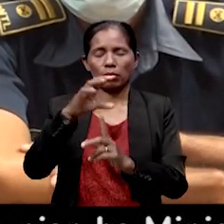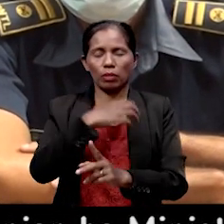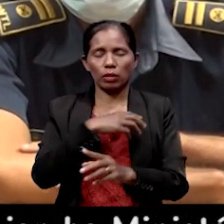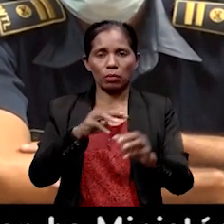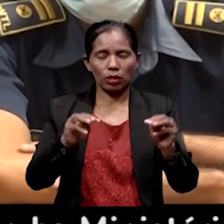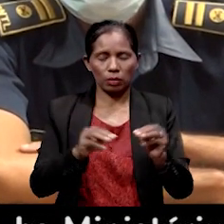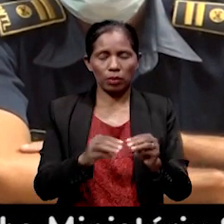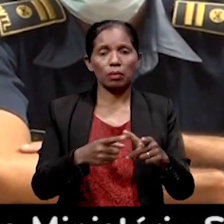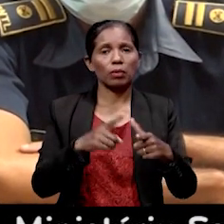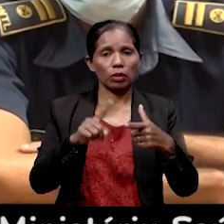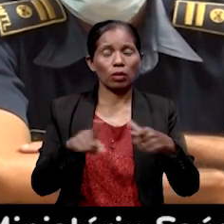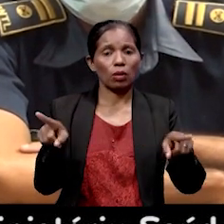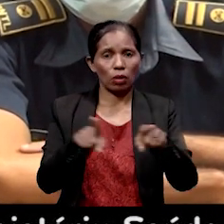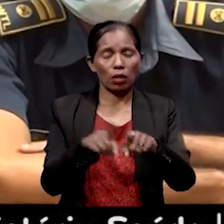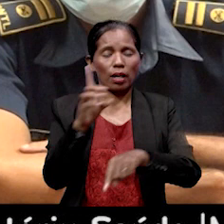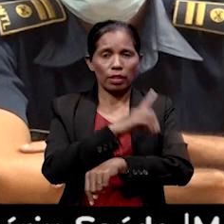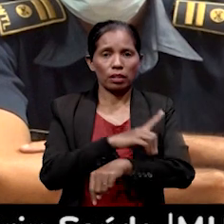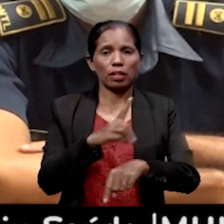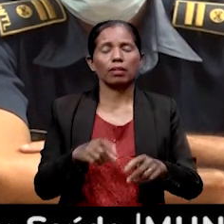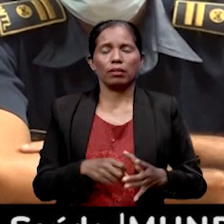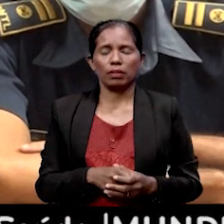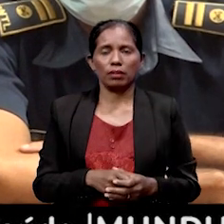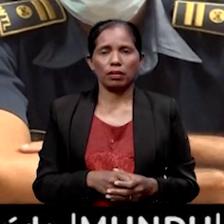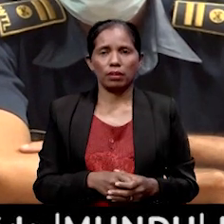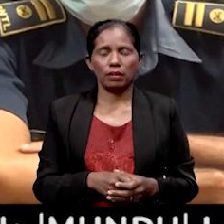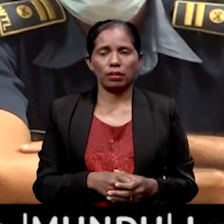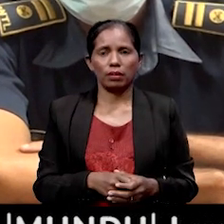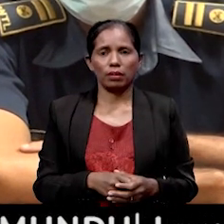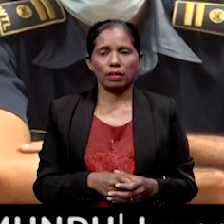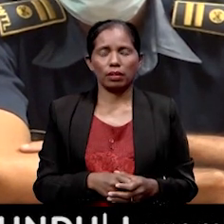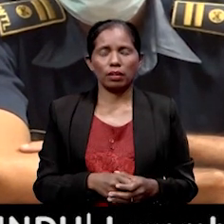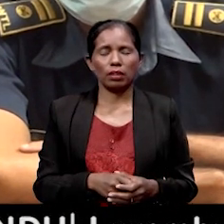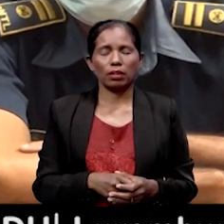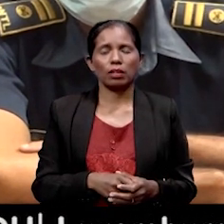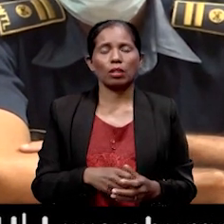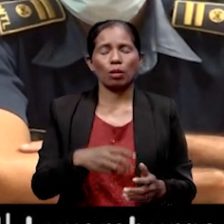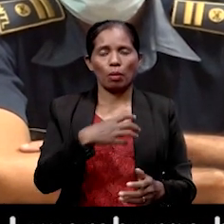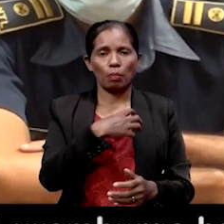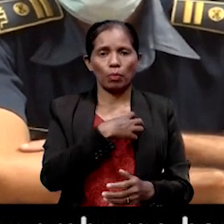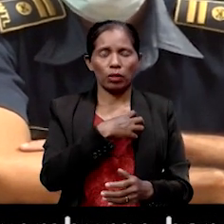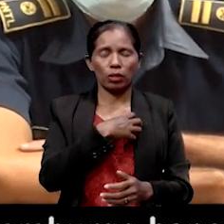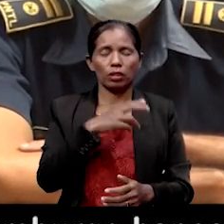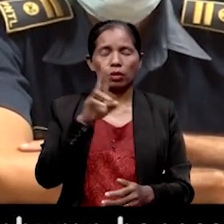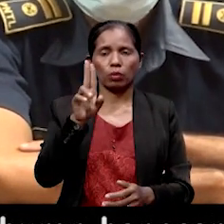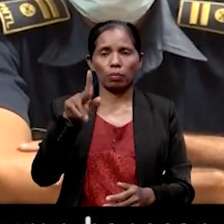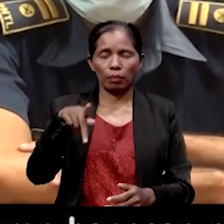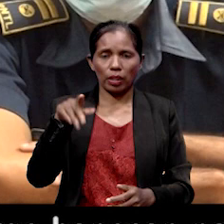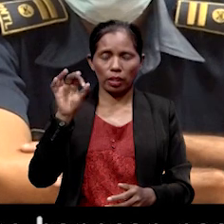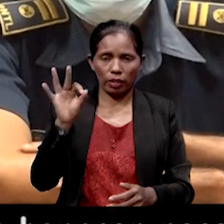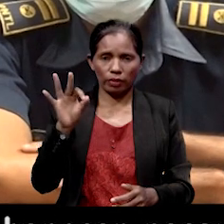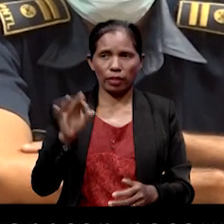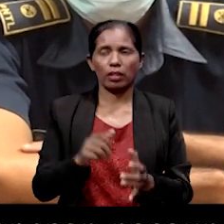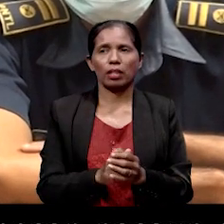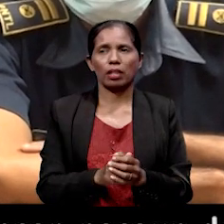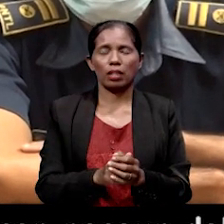Sim, comando do município o UPF, então foguetes abandonados, foguetes na mesma cá, é